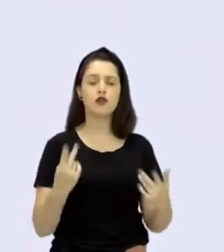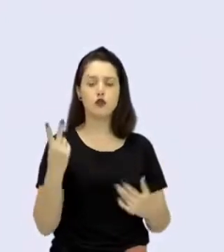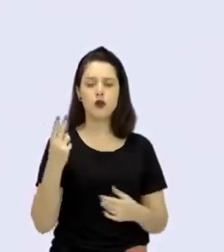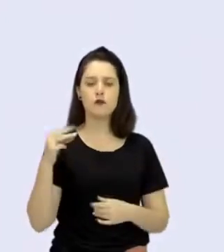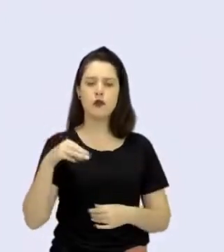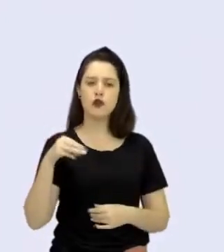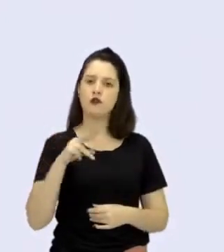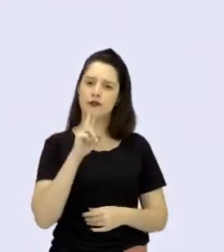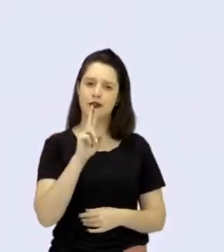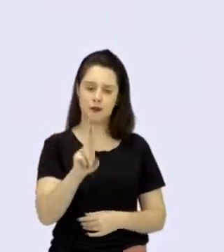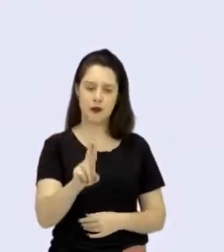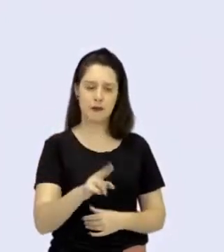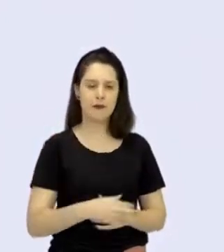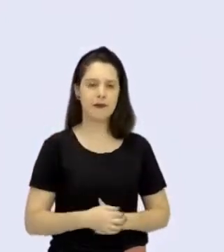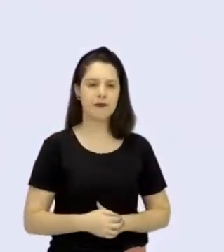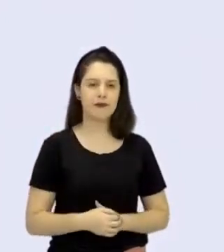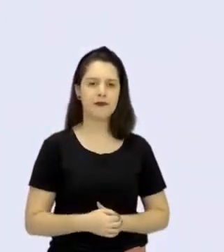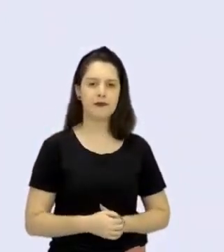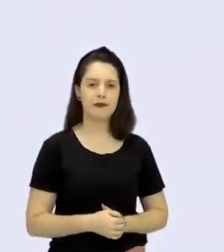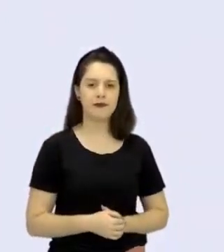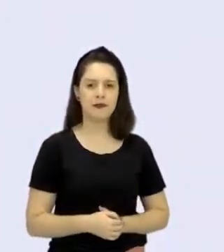vocês responderem.